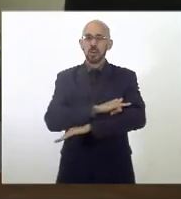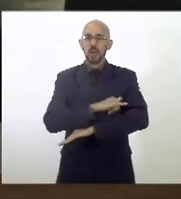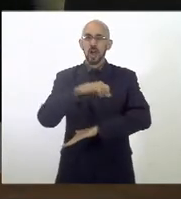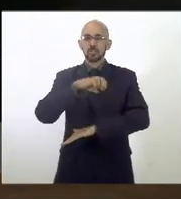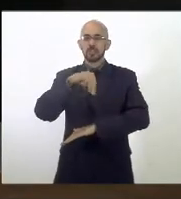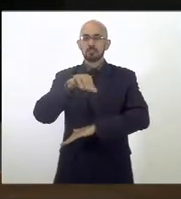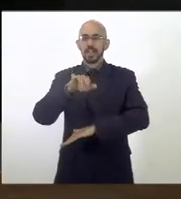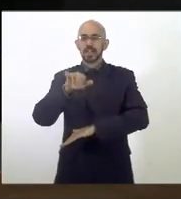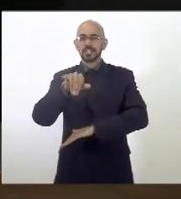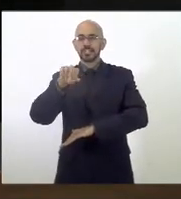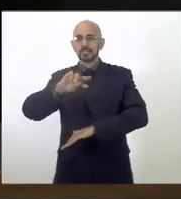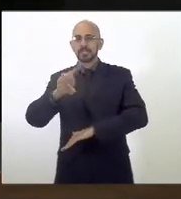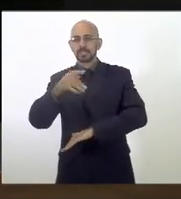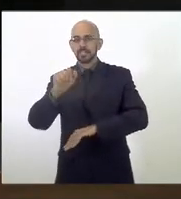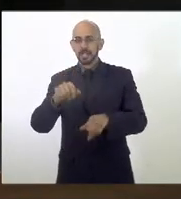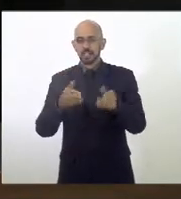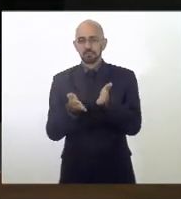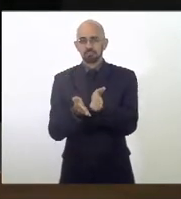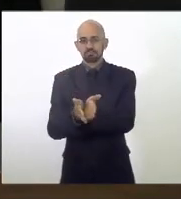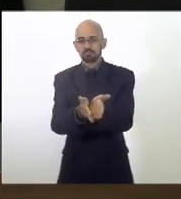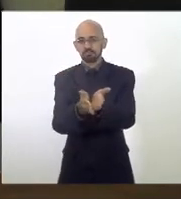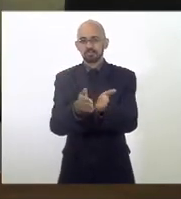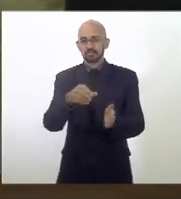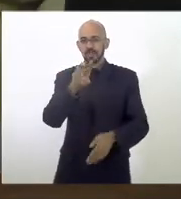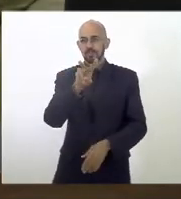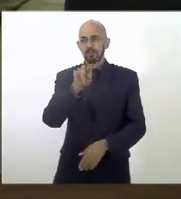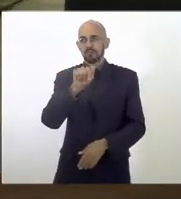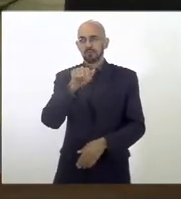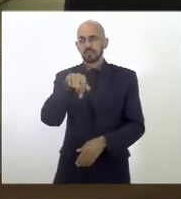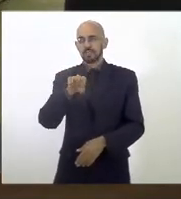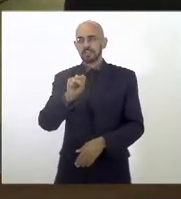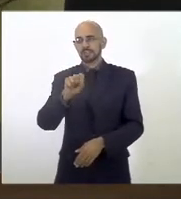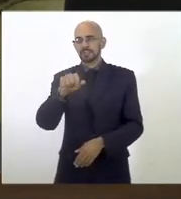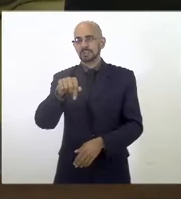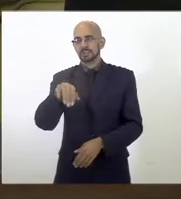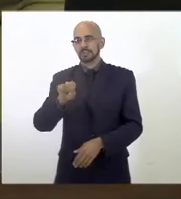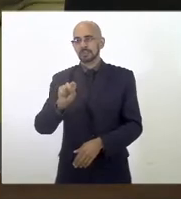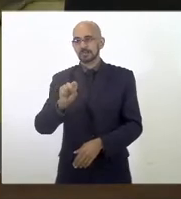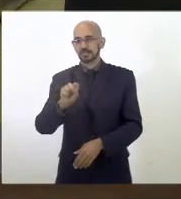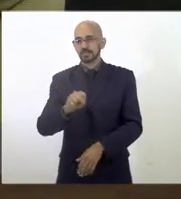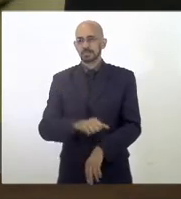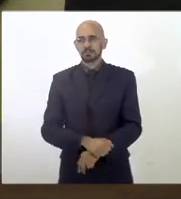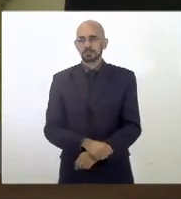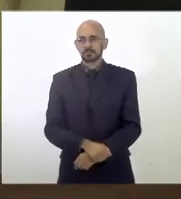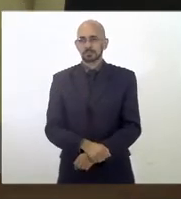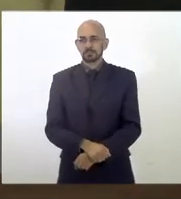o Vasques.